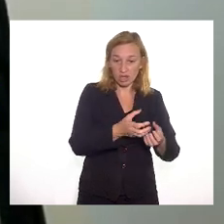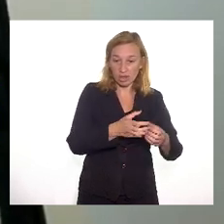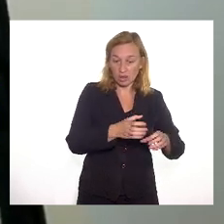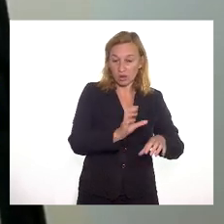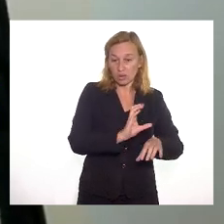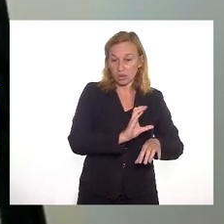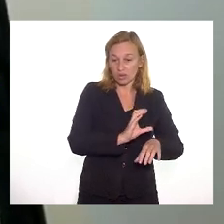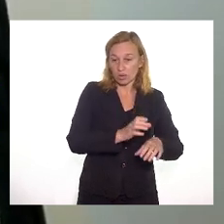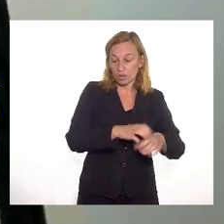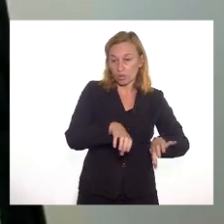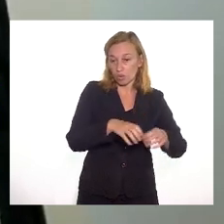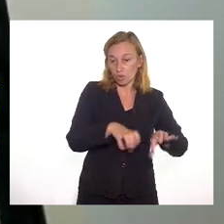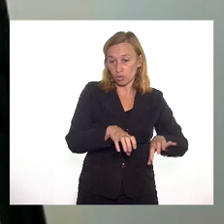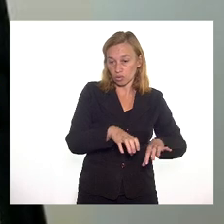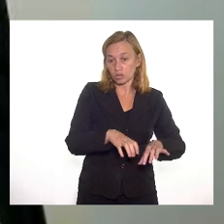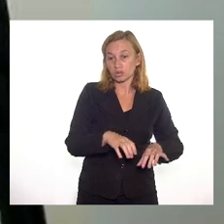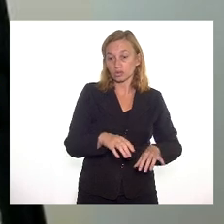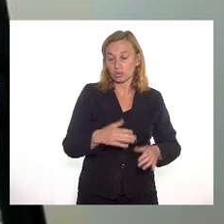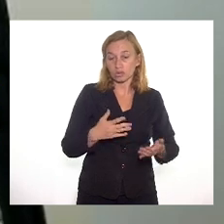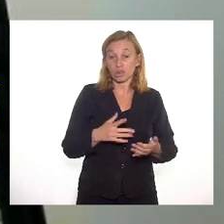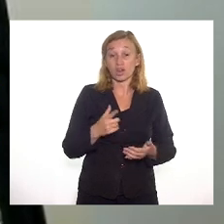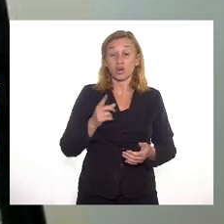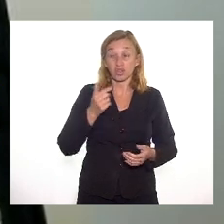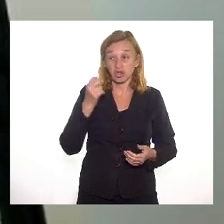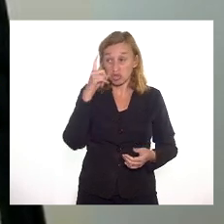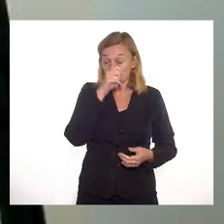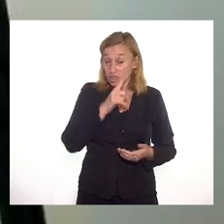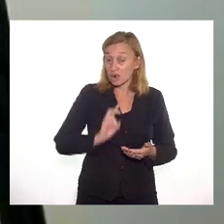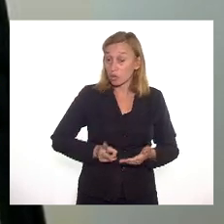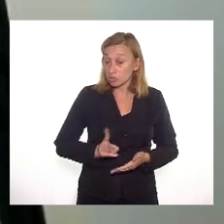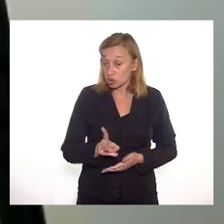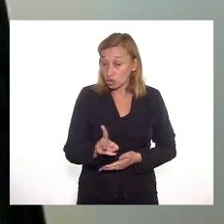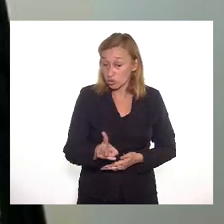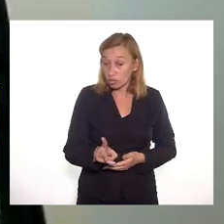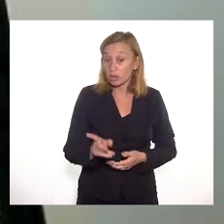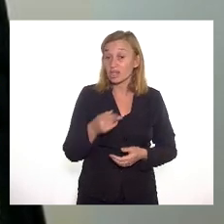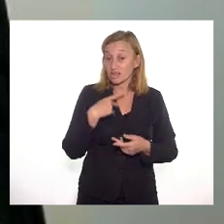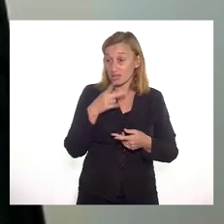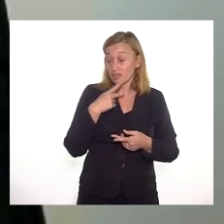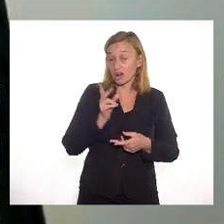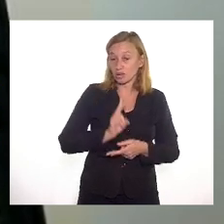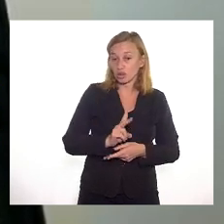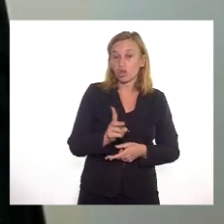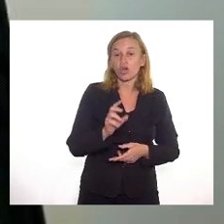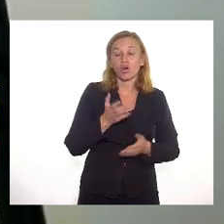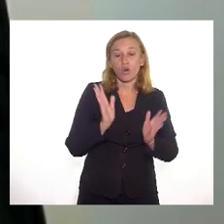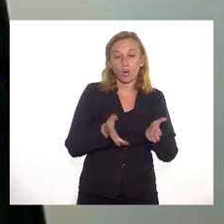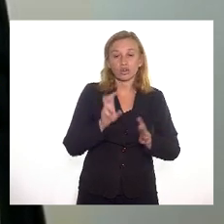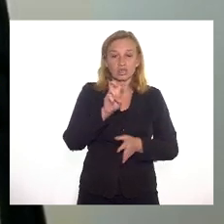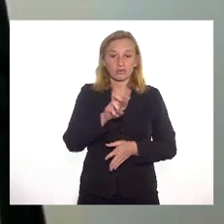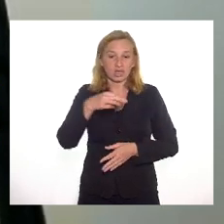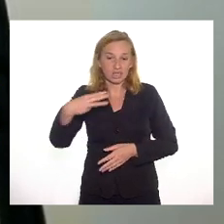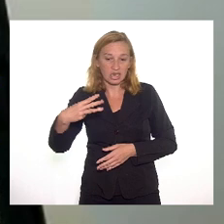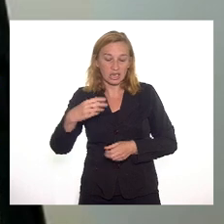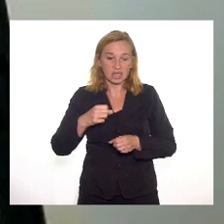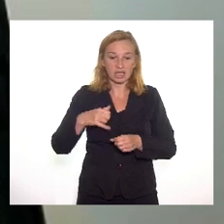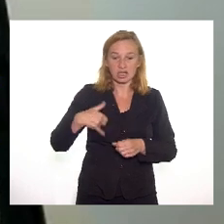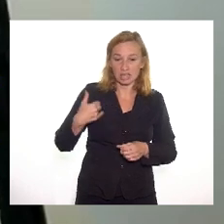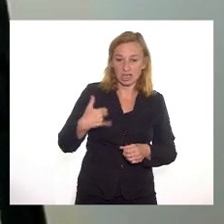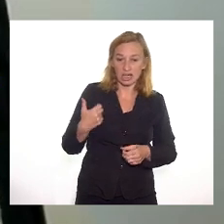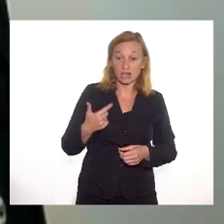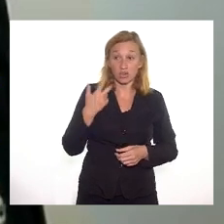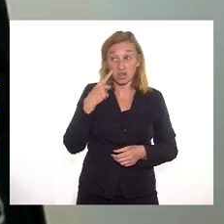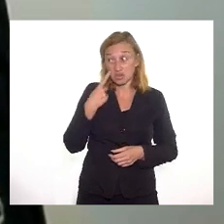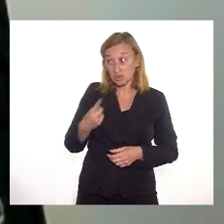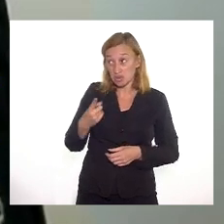mais difícil é se manter nesses espaços, porque essas falas elas perduram. Hoje eu estou com 53 anos e eu continuo